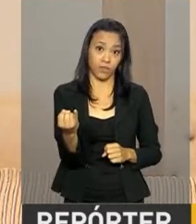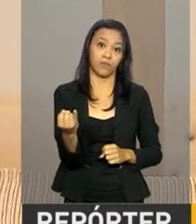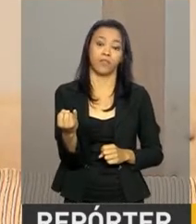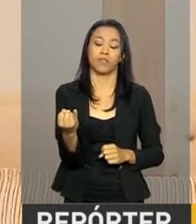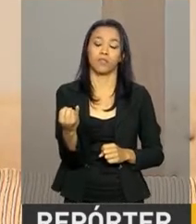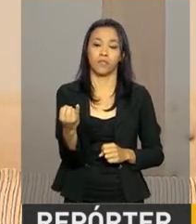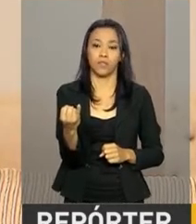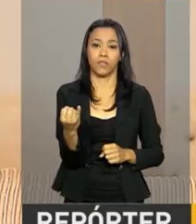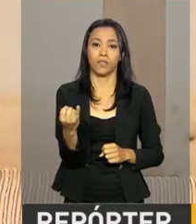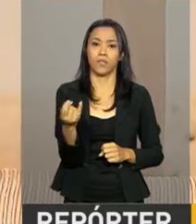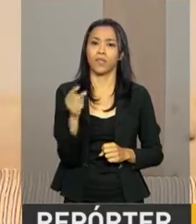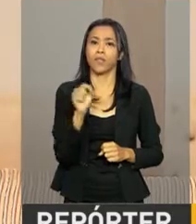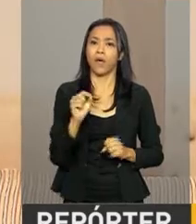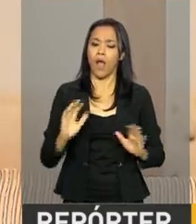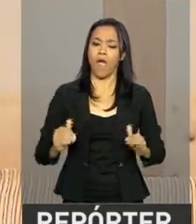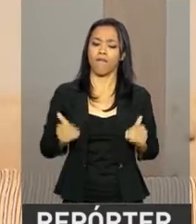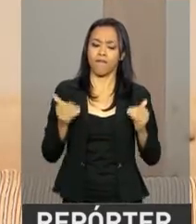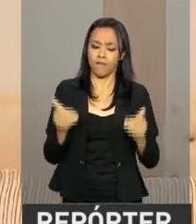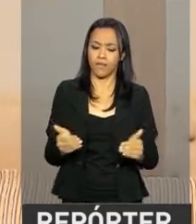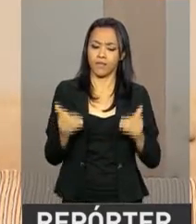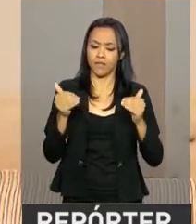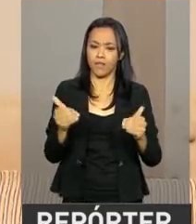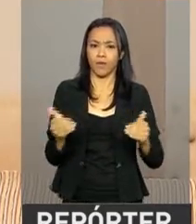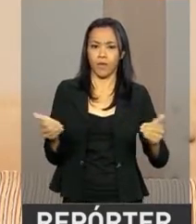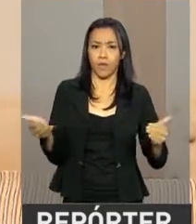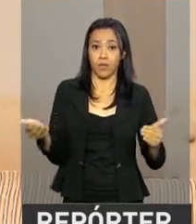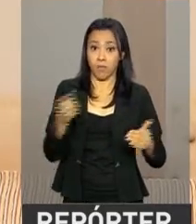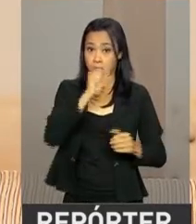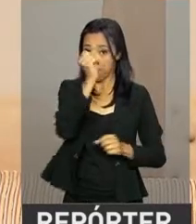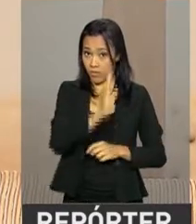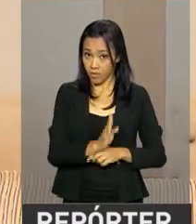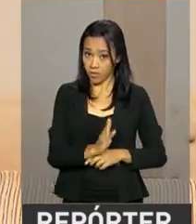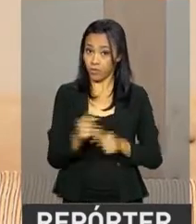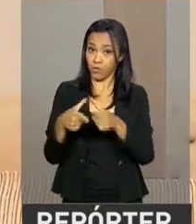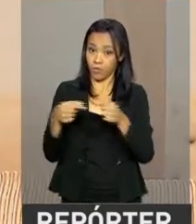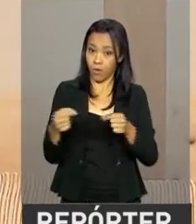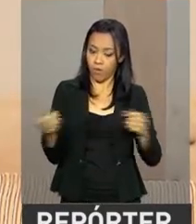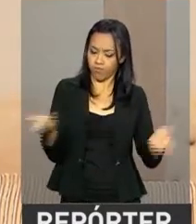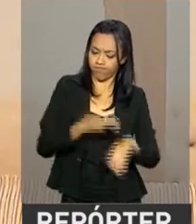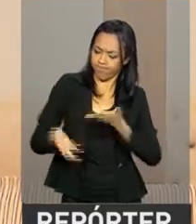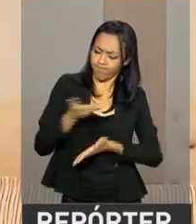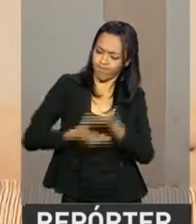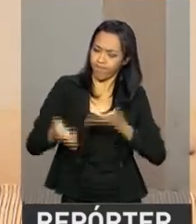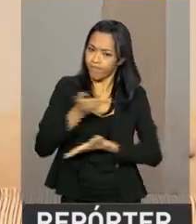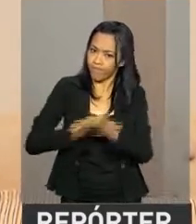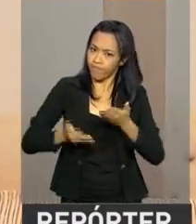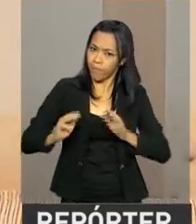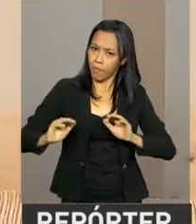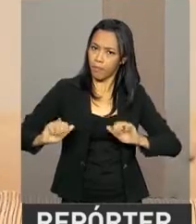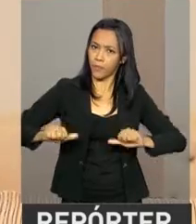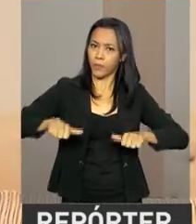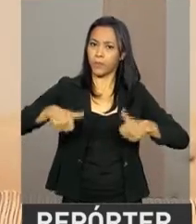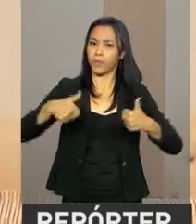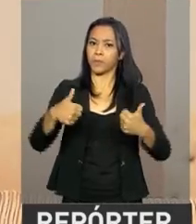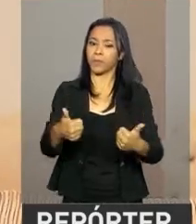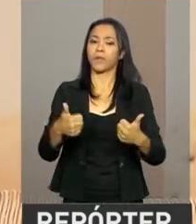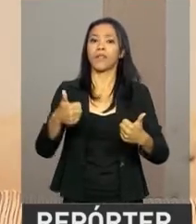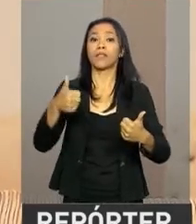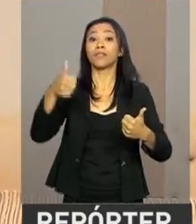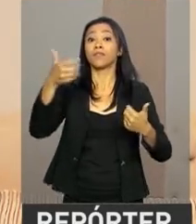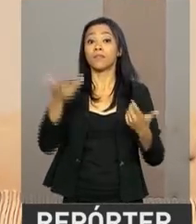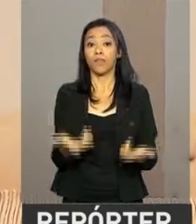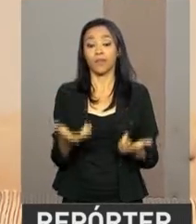para avançar a cooperação entre os dois países nos